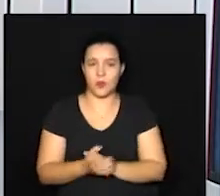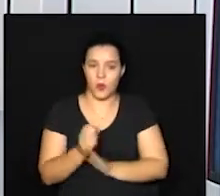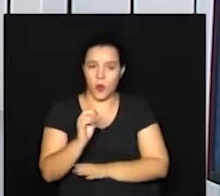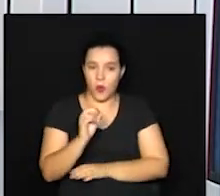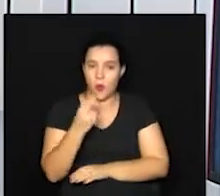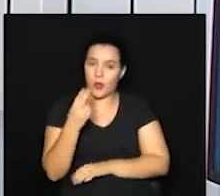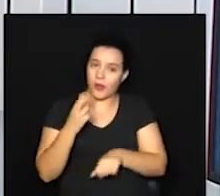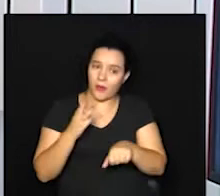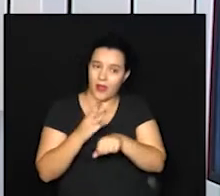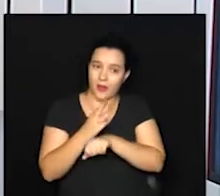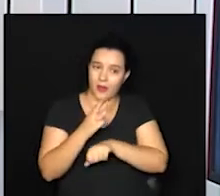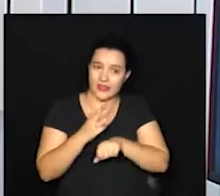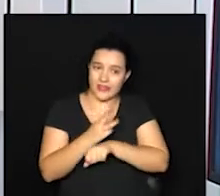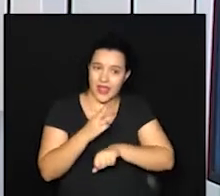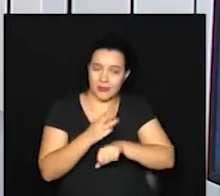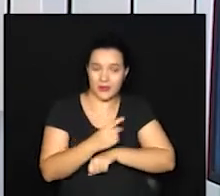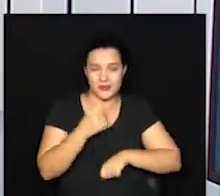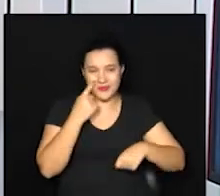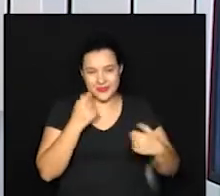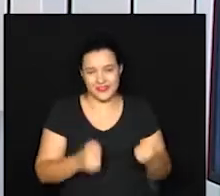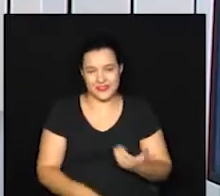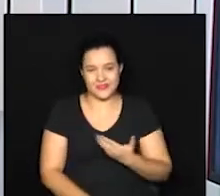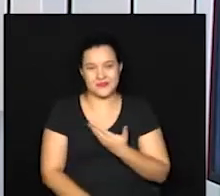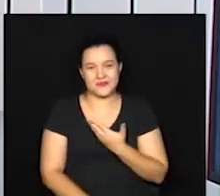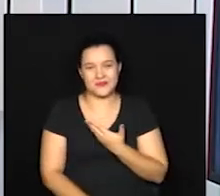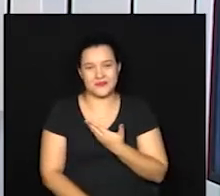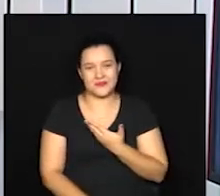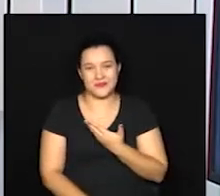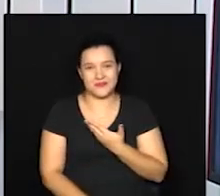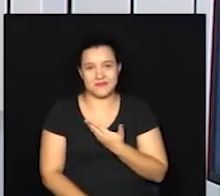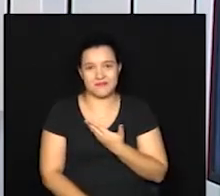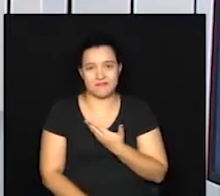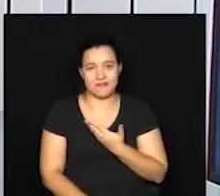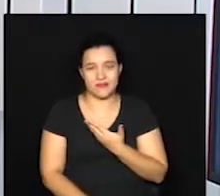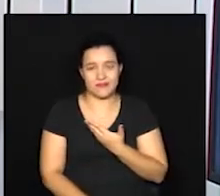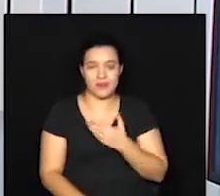19-DDD-3227-9515 ou tem um número de WhatsApp que está aqui na sua tela também,